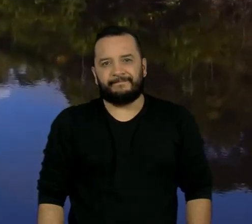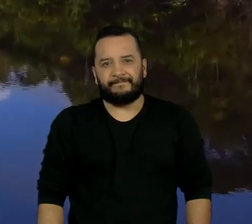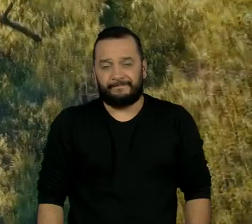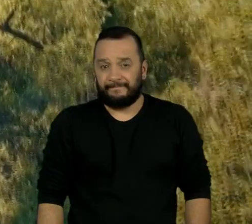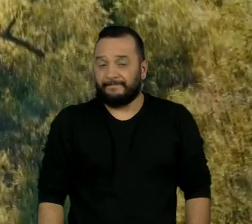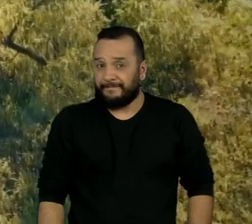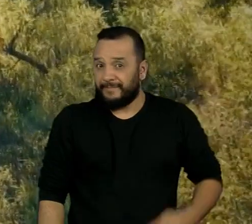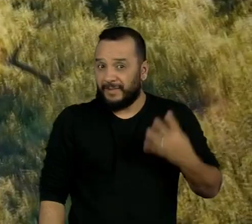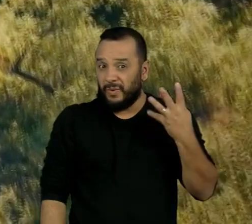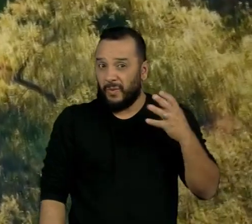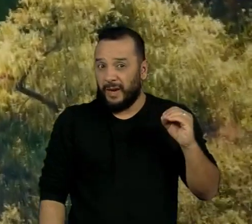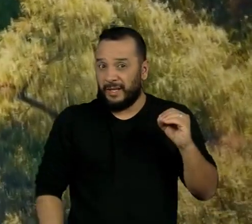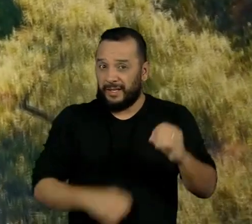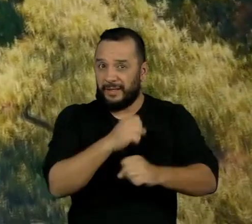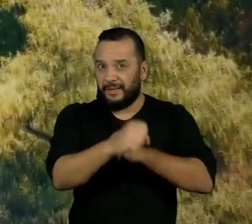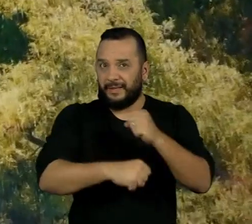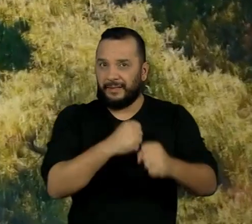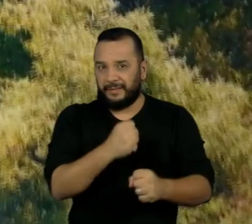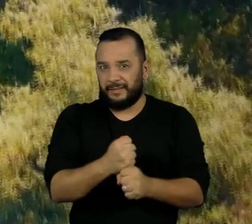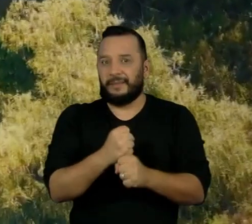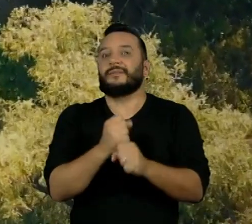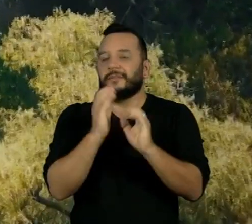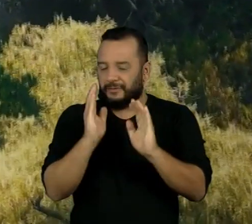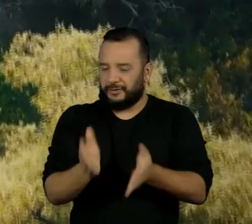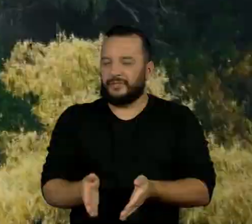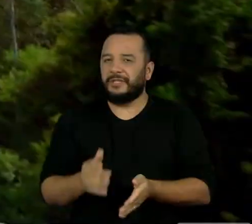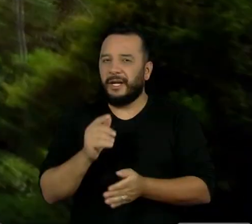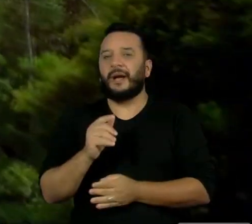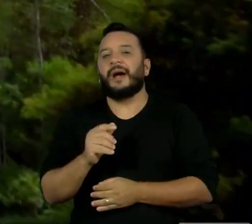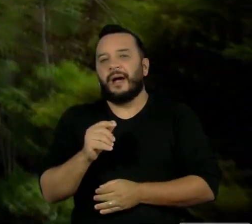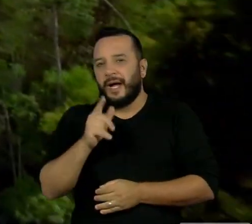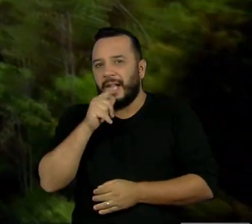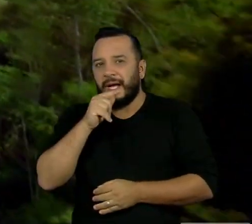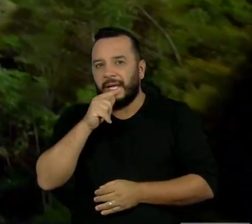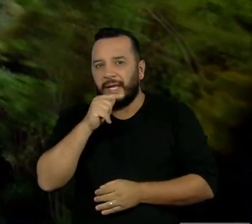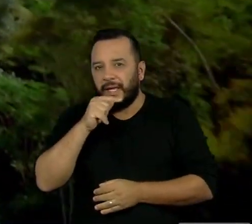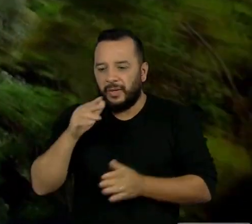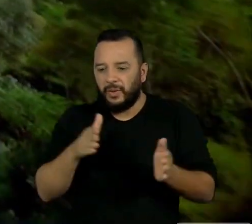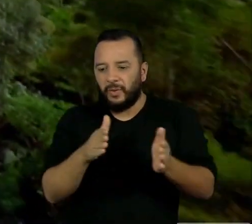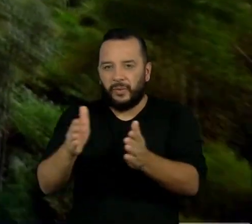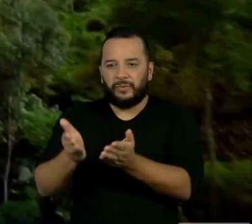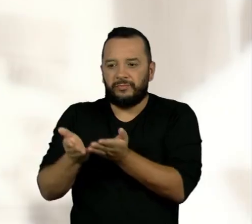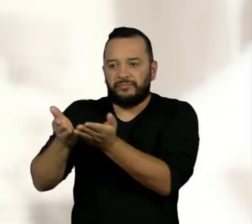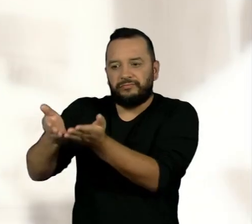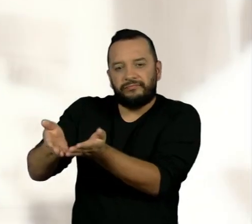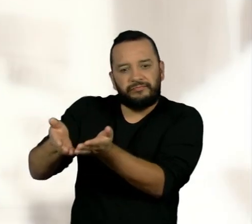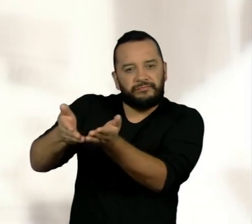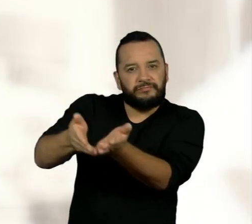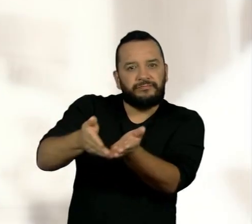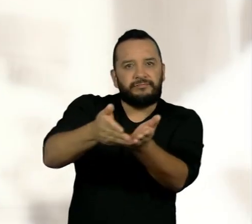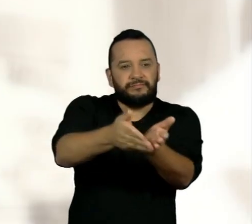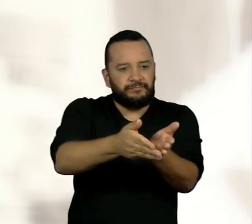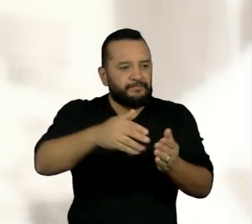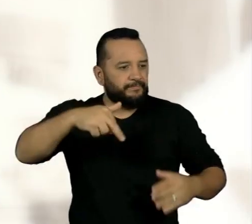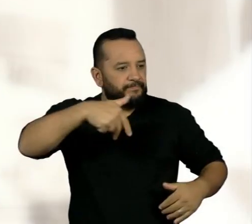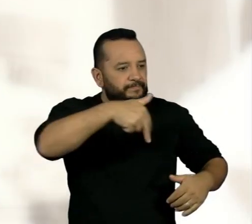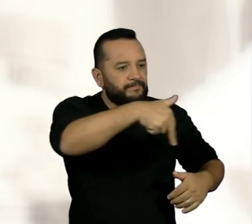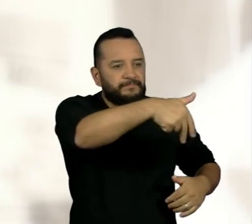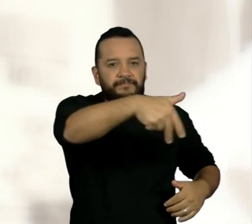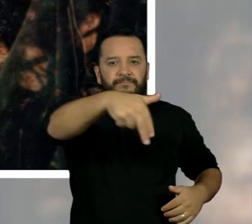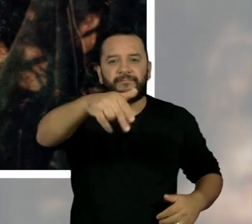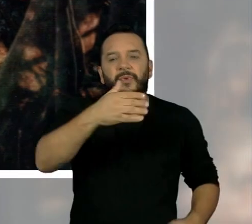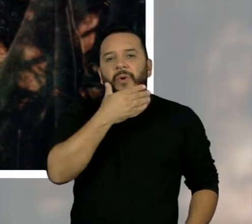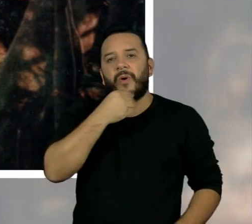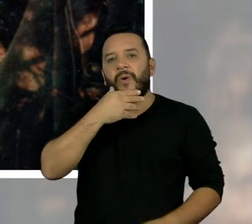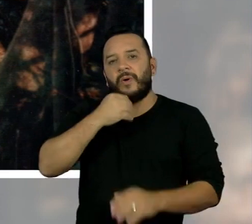– 40 anos percorrendo rios e terras na maior floresta tropical do mundo. O cientista Carlos